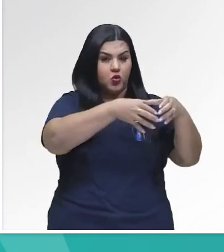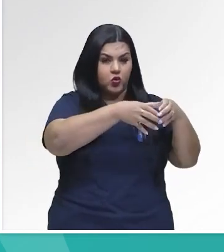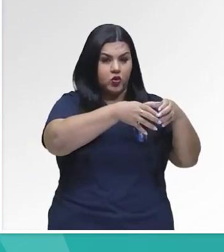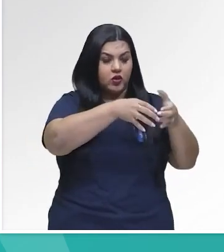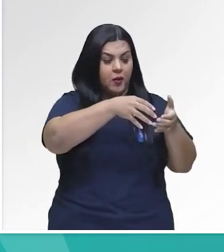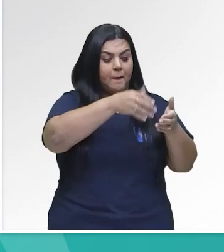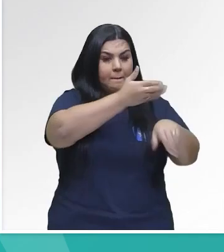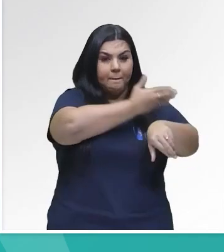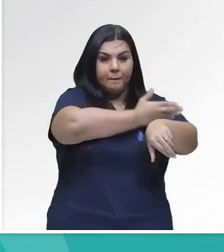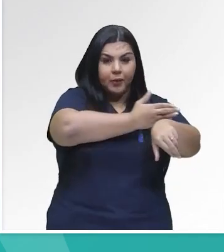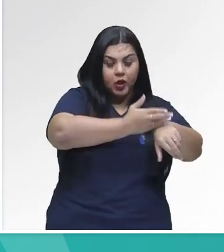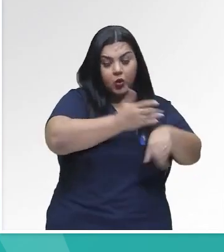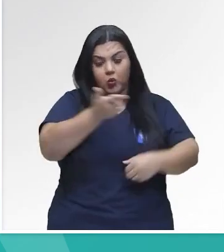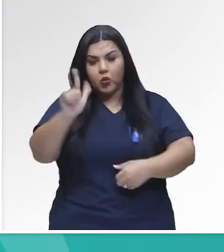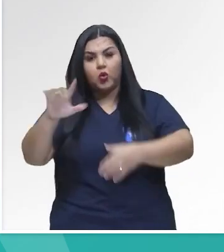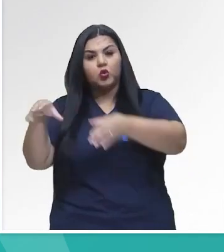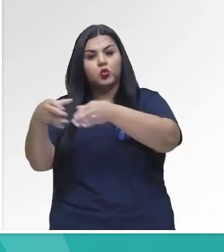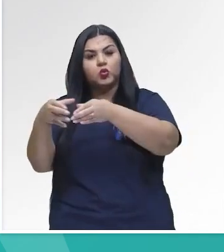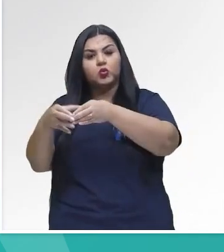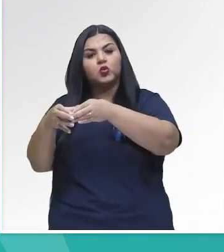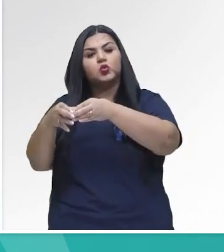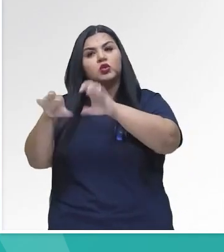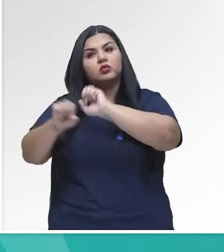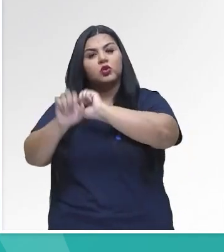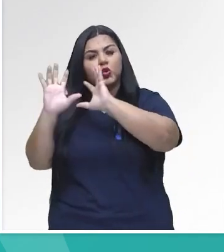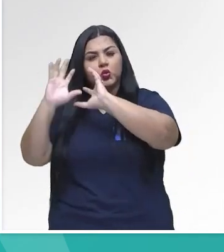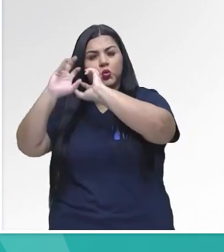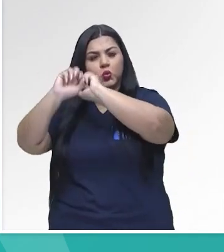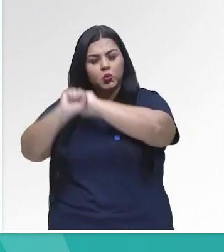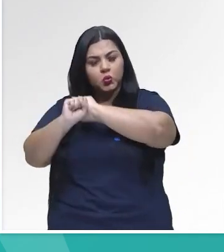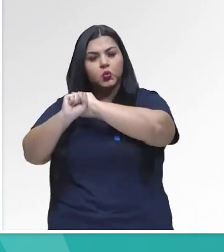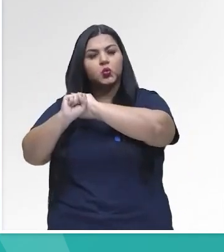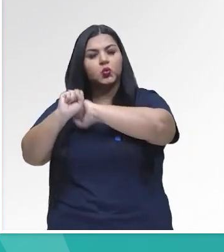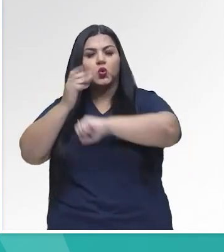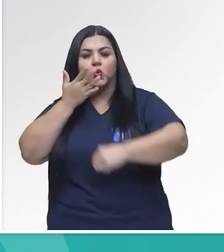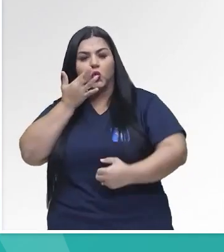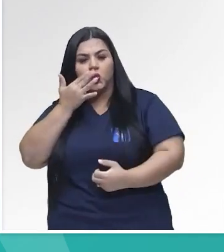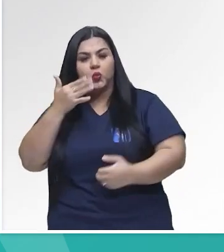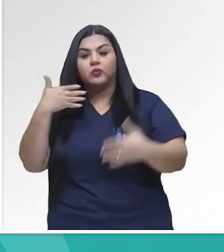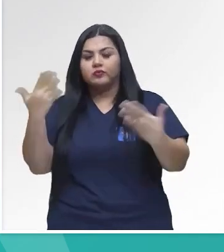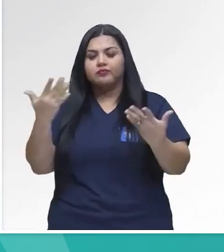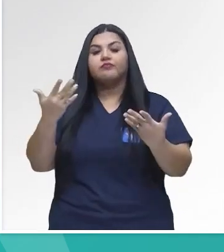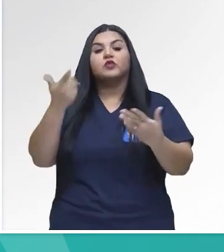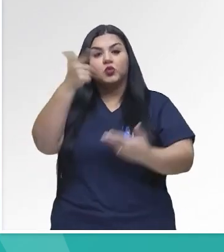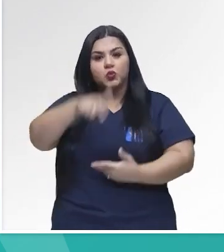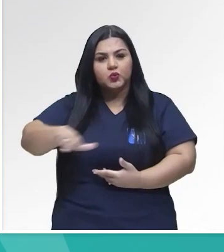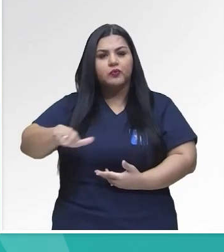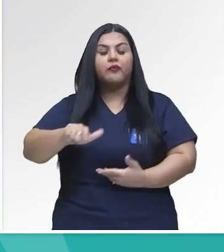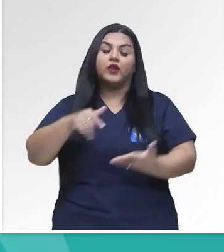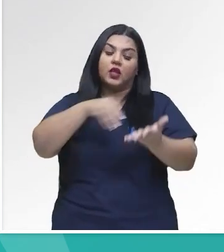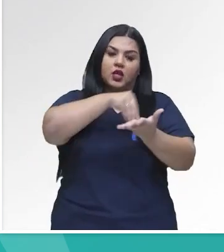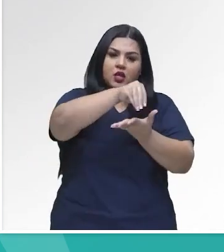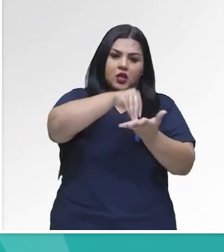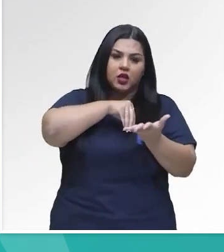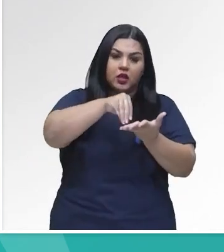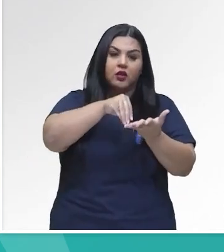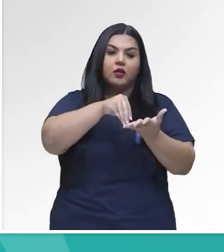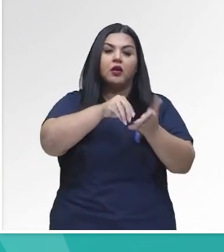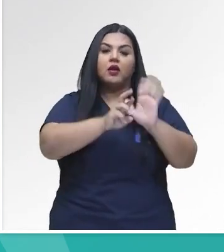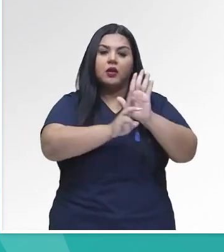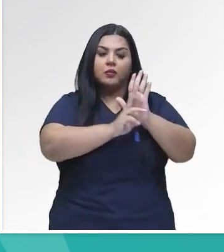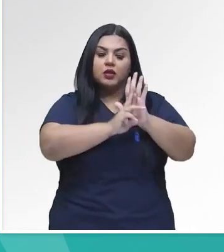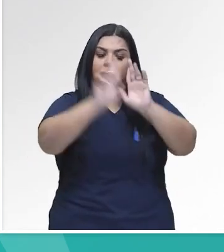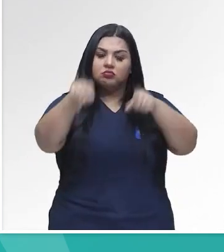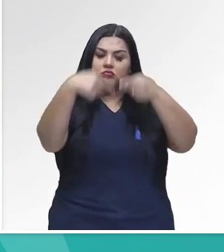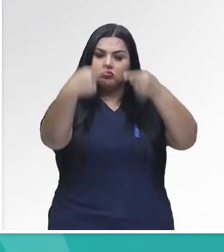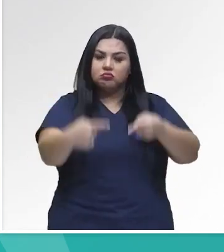peça branca e o outro por peças escuras, certo? Então, vamos repetir. O xadrez, ele representa a